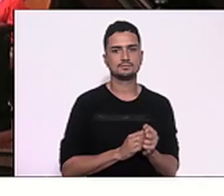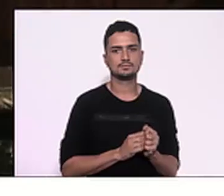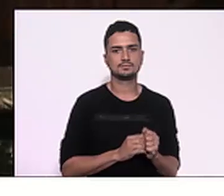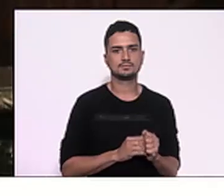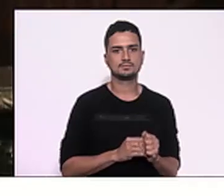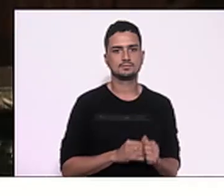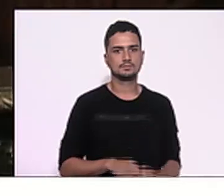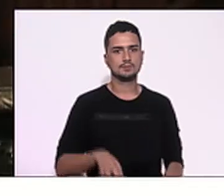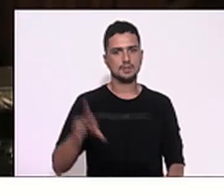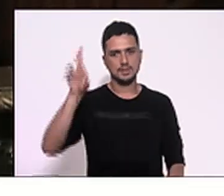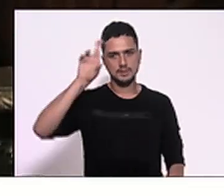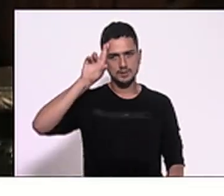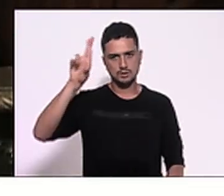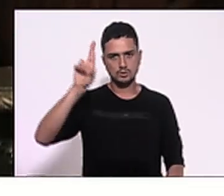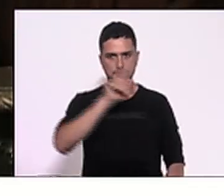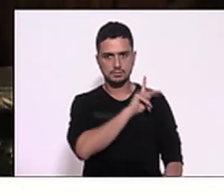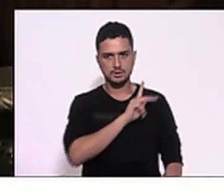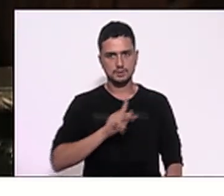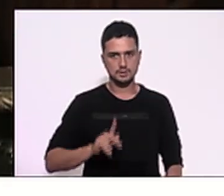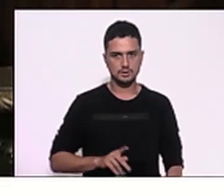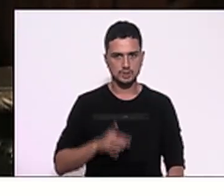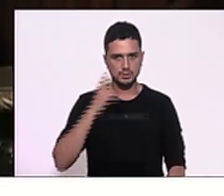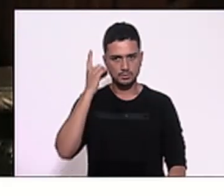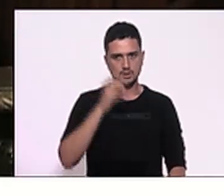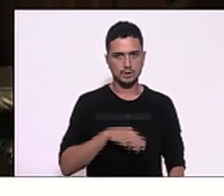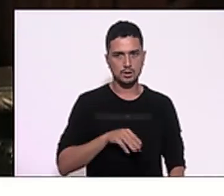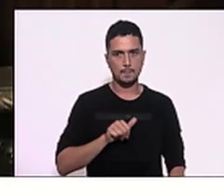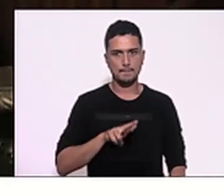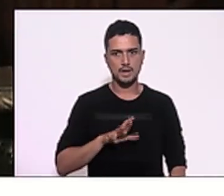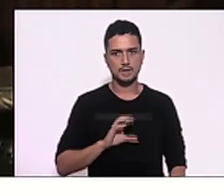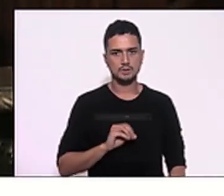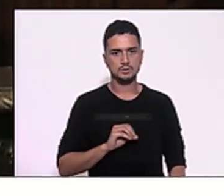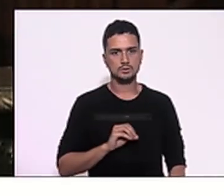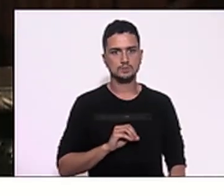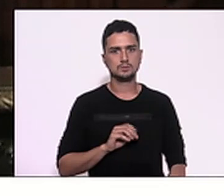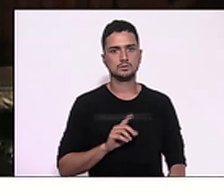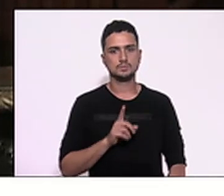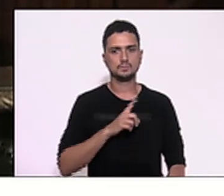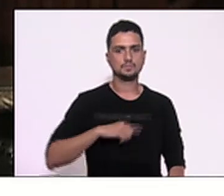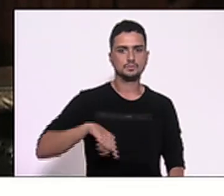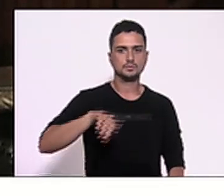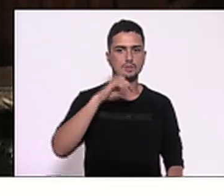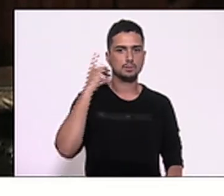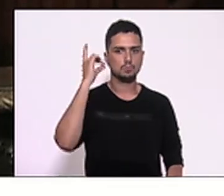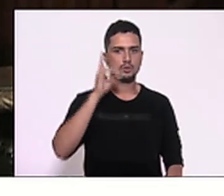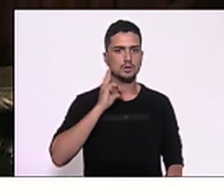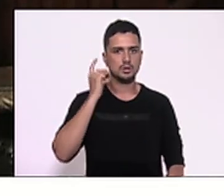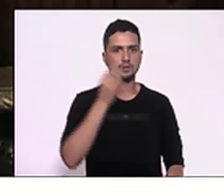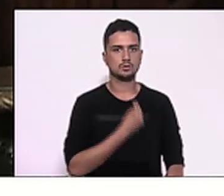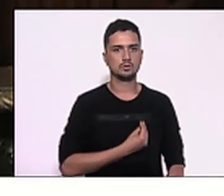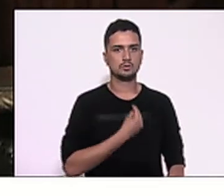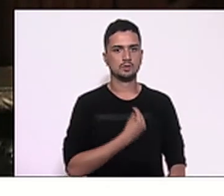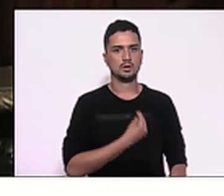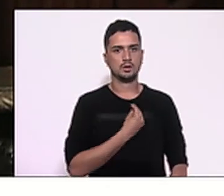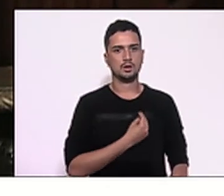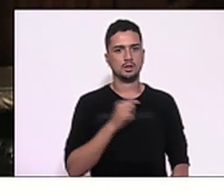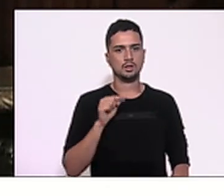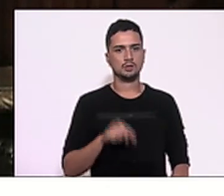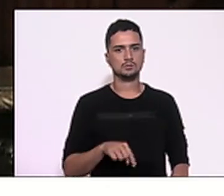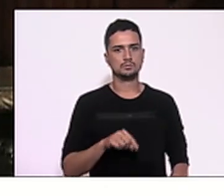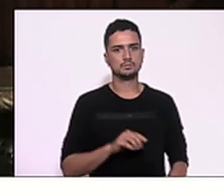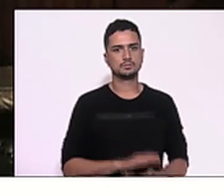Senhor presidente, deputado Márcio Gualberto, senhores deputados ainda presentes no plenário Barbosa Lima